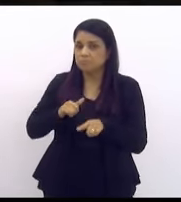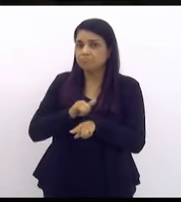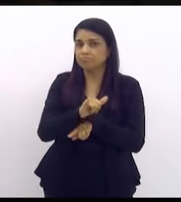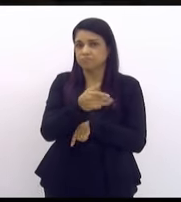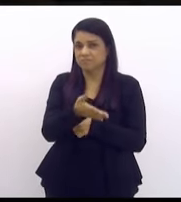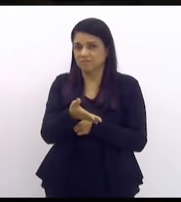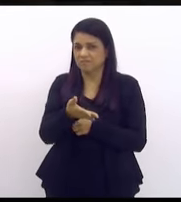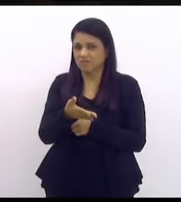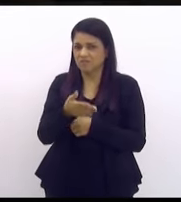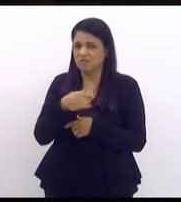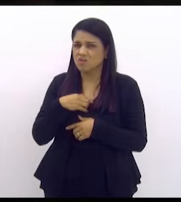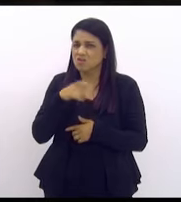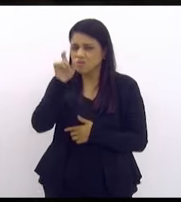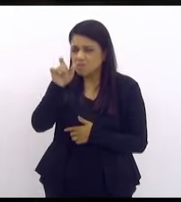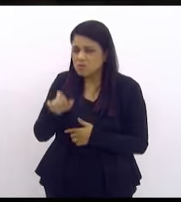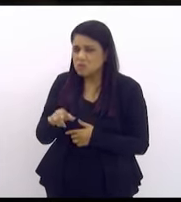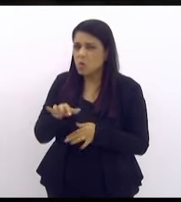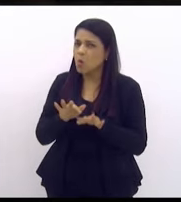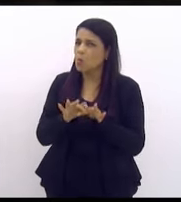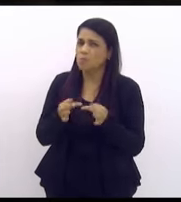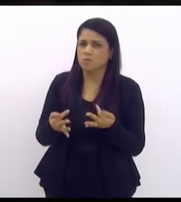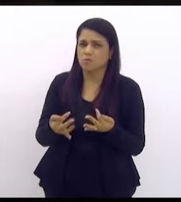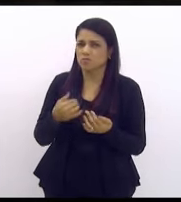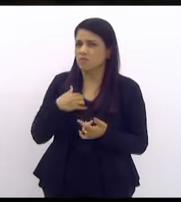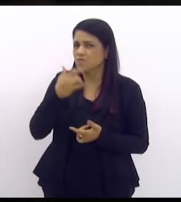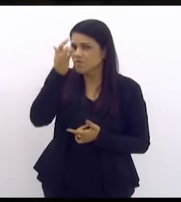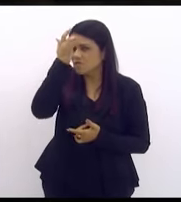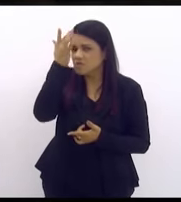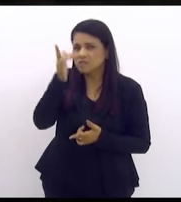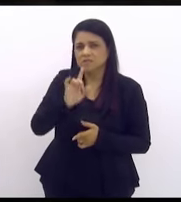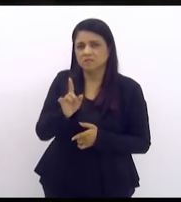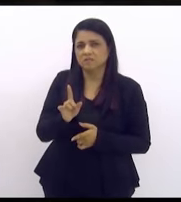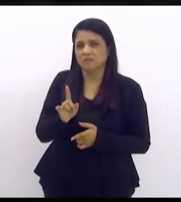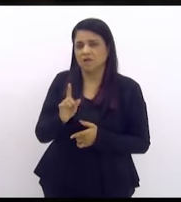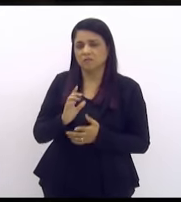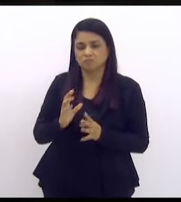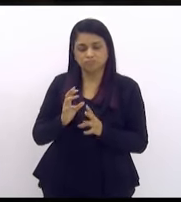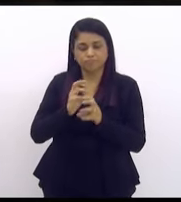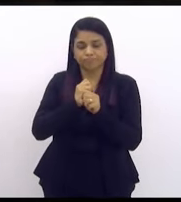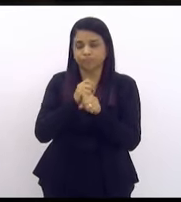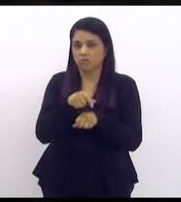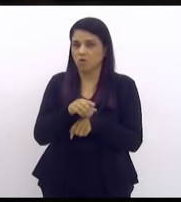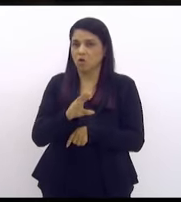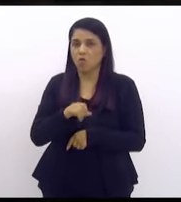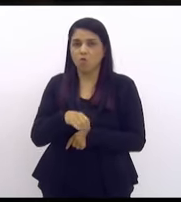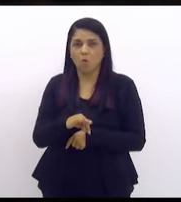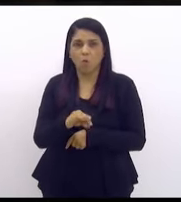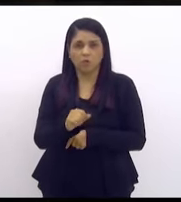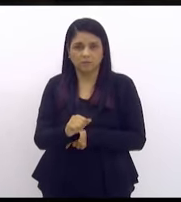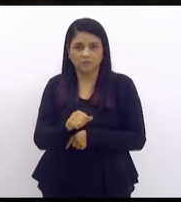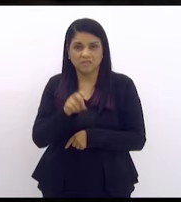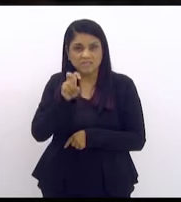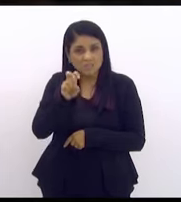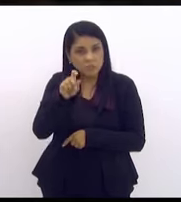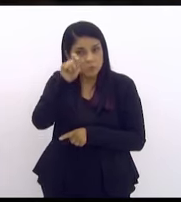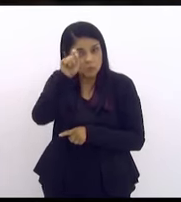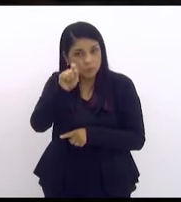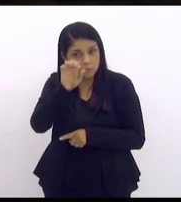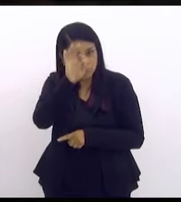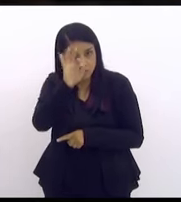Cidadão humilde, ele não tem facilidade de fazer essa conta, que 5% ao